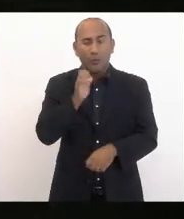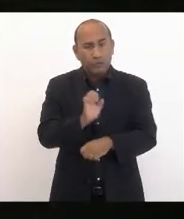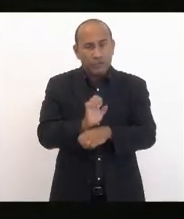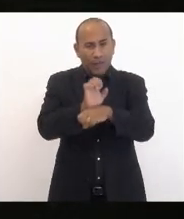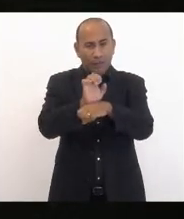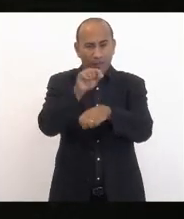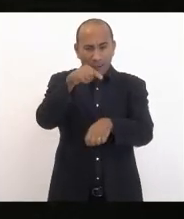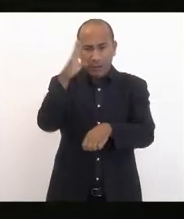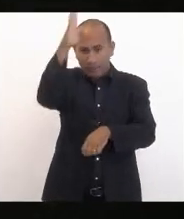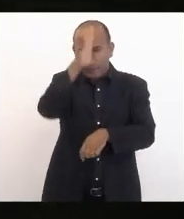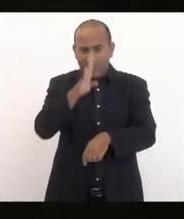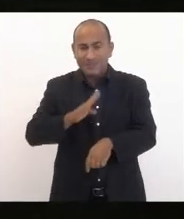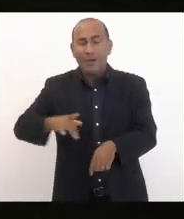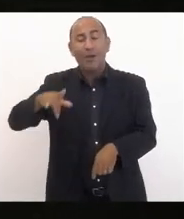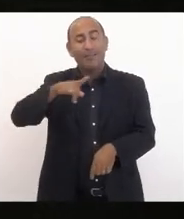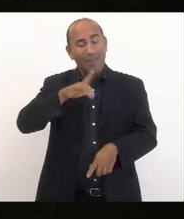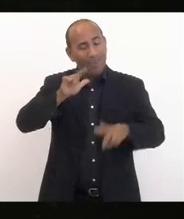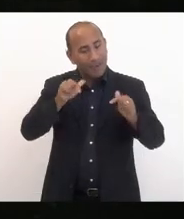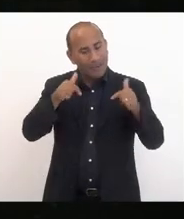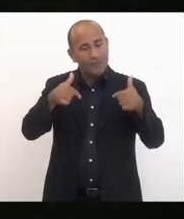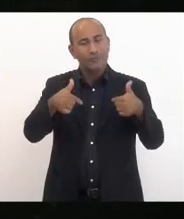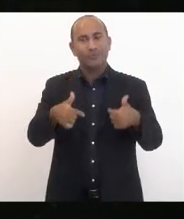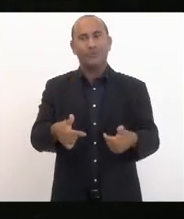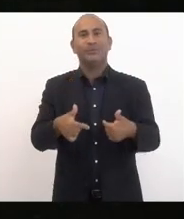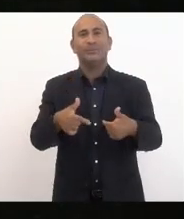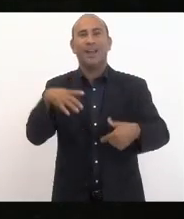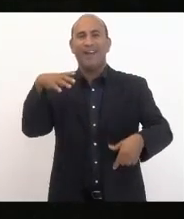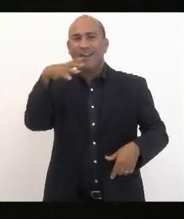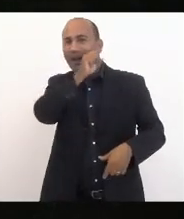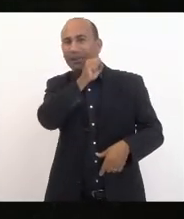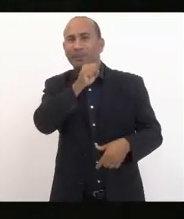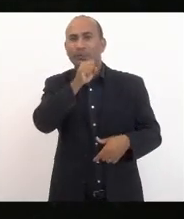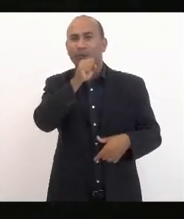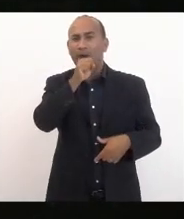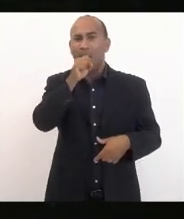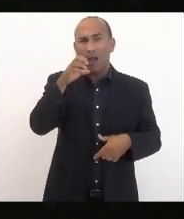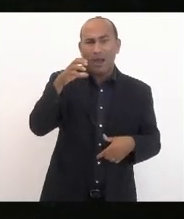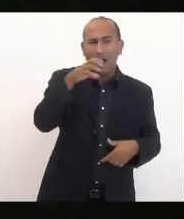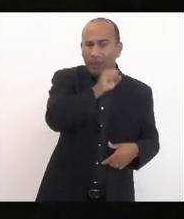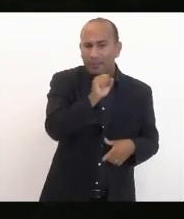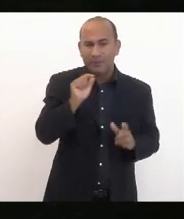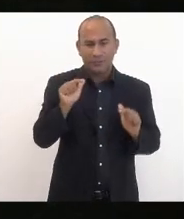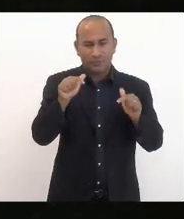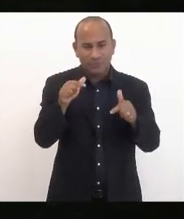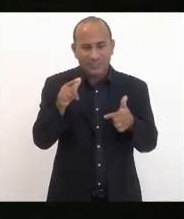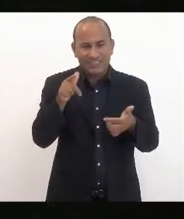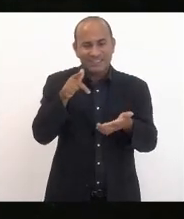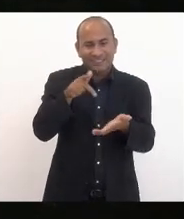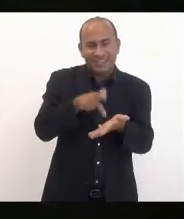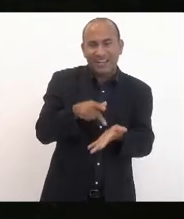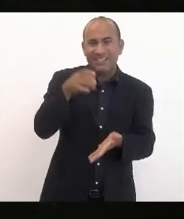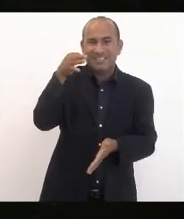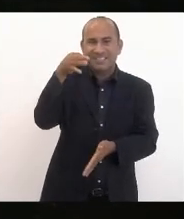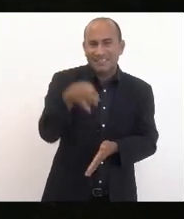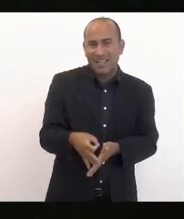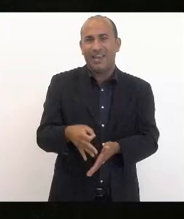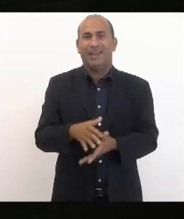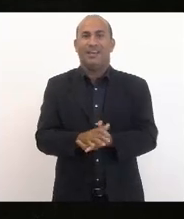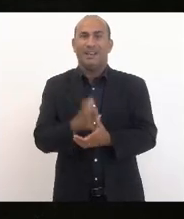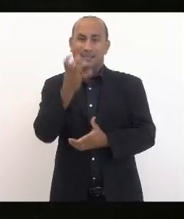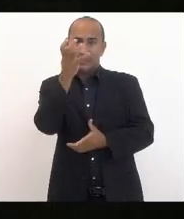o Estado brasileiro tenha ações urgentes, emergentes, efetivas,